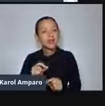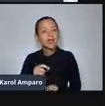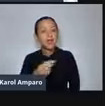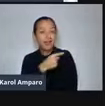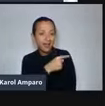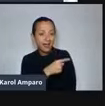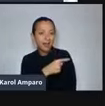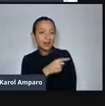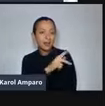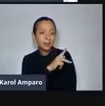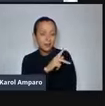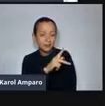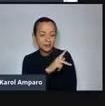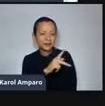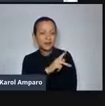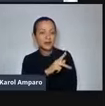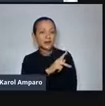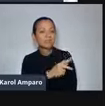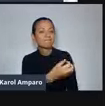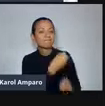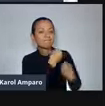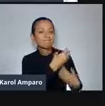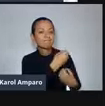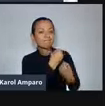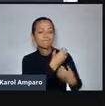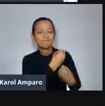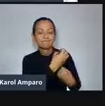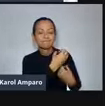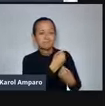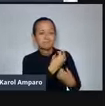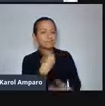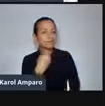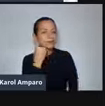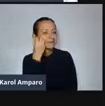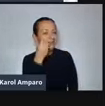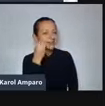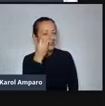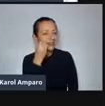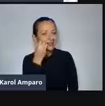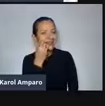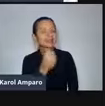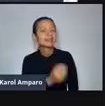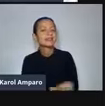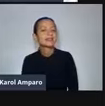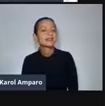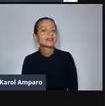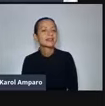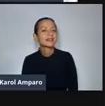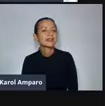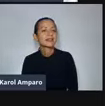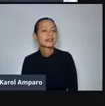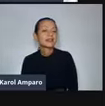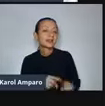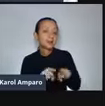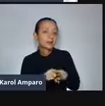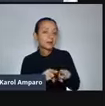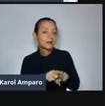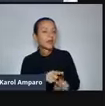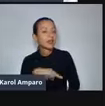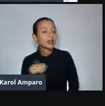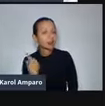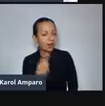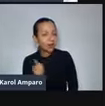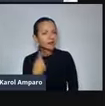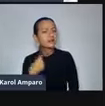de mestre Bima, tá? Foi o meu mestre, né? E automaticamente a gente conseguiu alcançar os objetivos